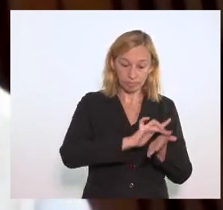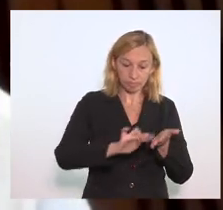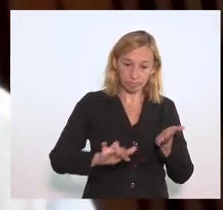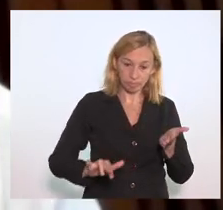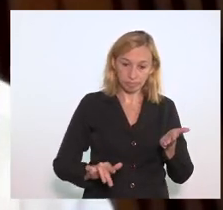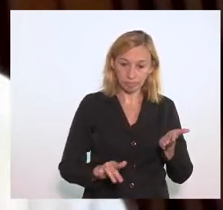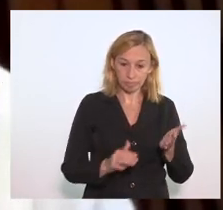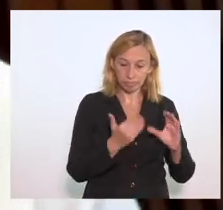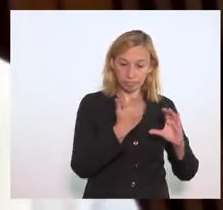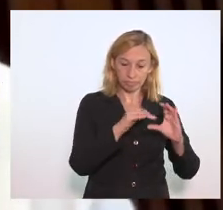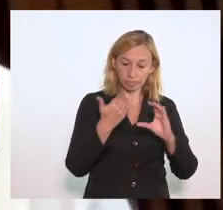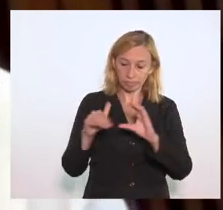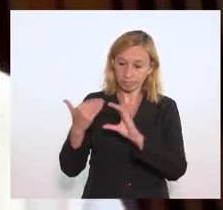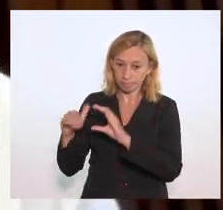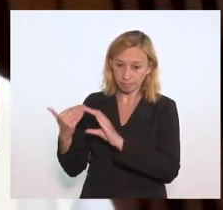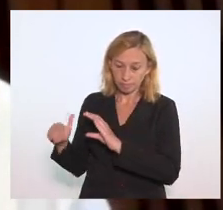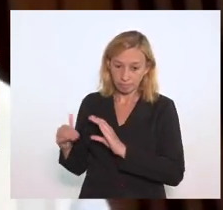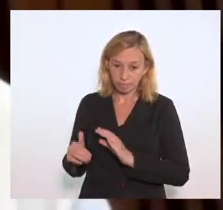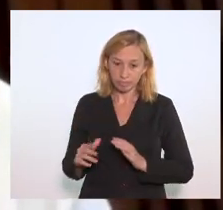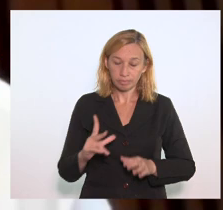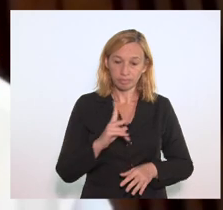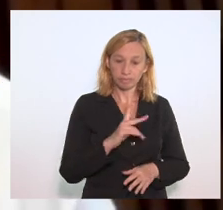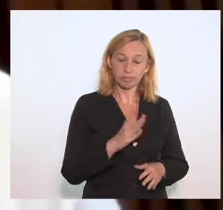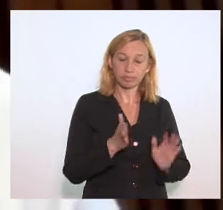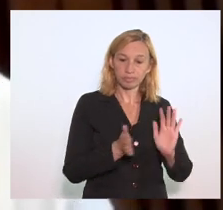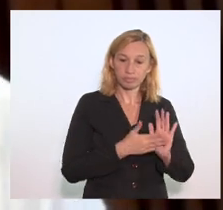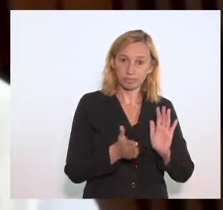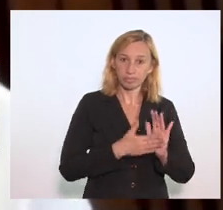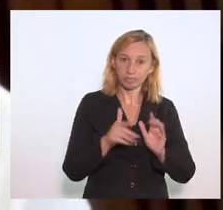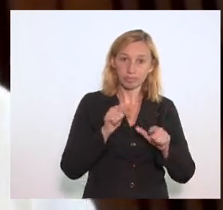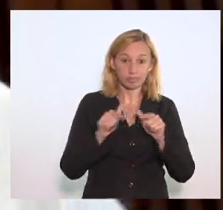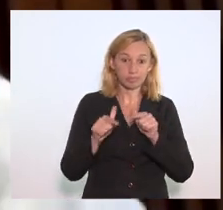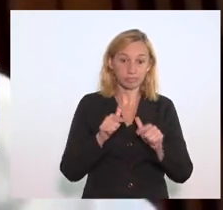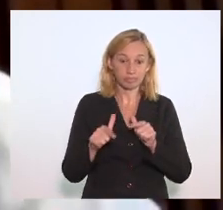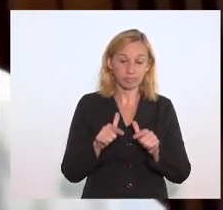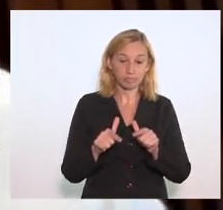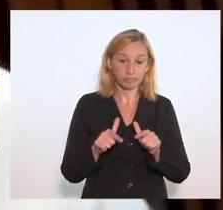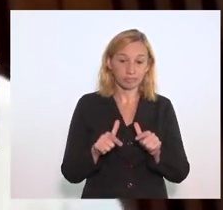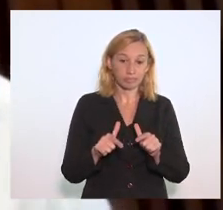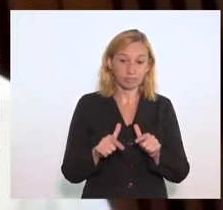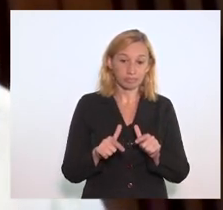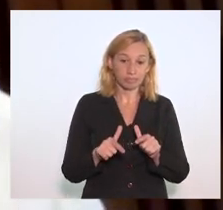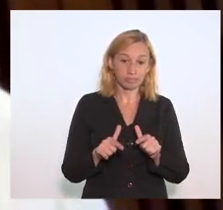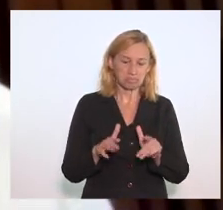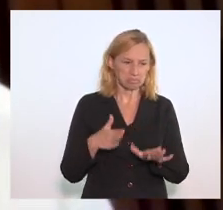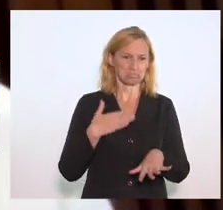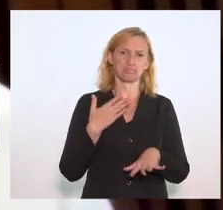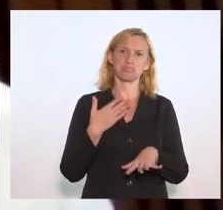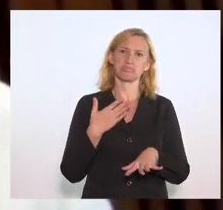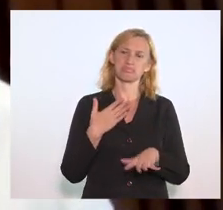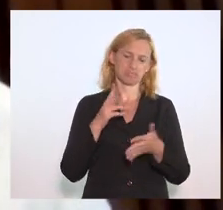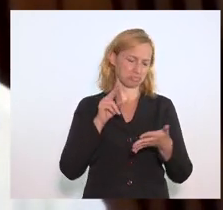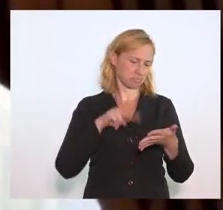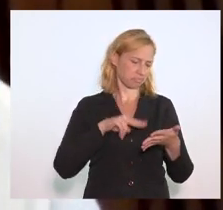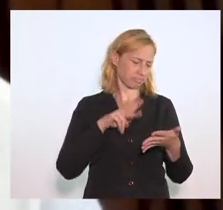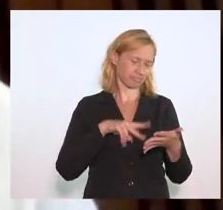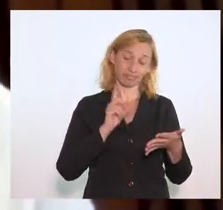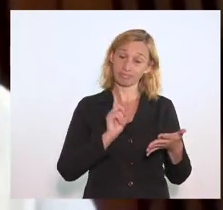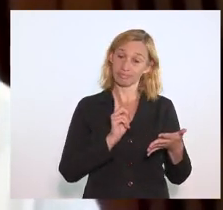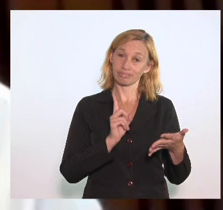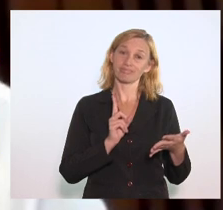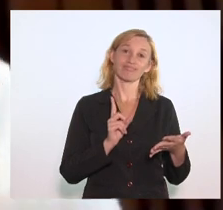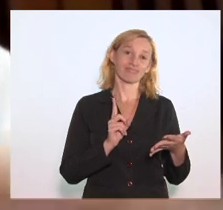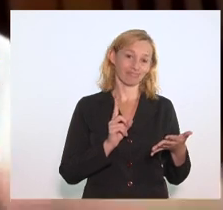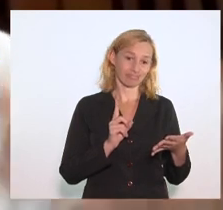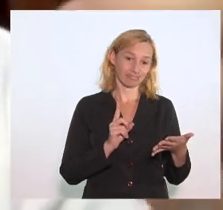Excelência encaminha aqui uma proposta de trabalho que eu não me surpreendi ao ler a proposta,